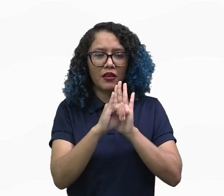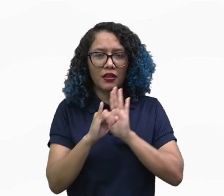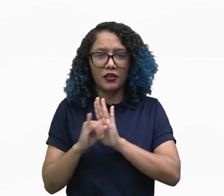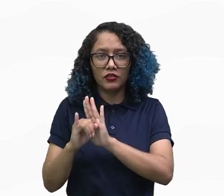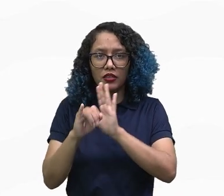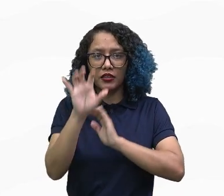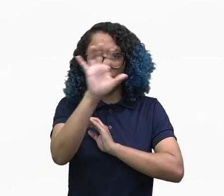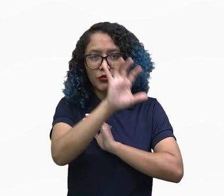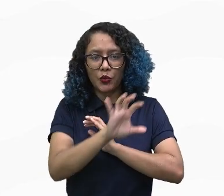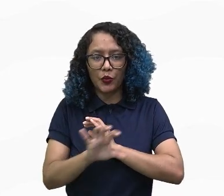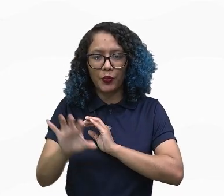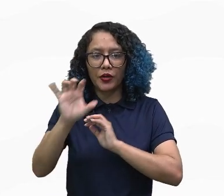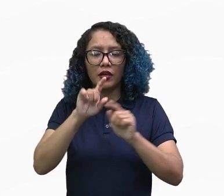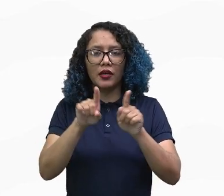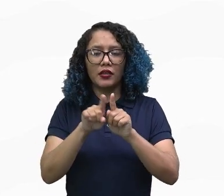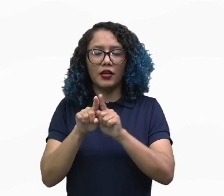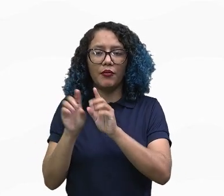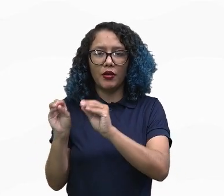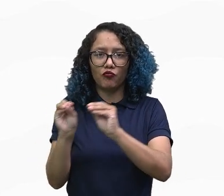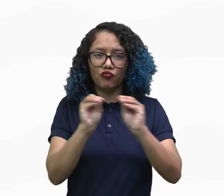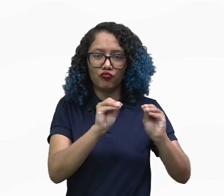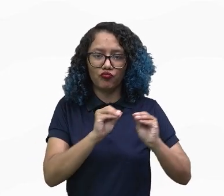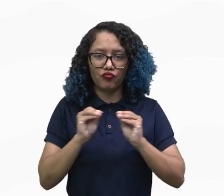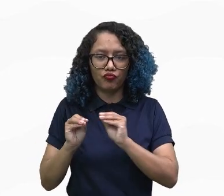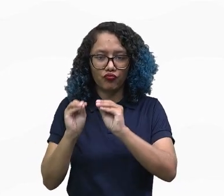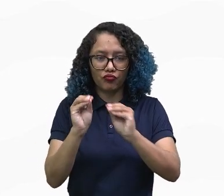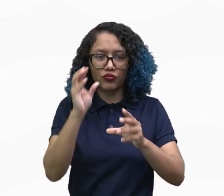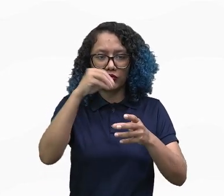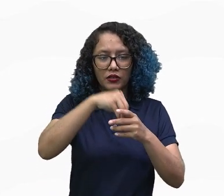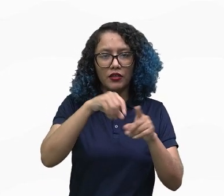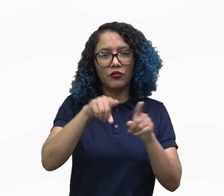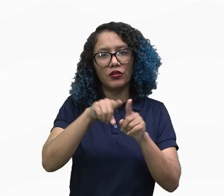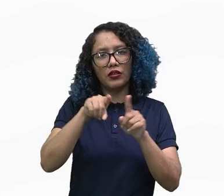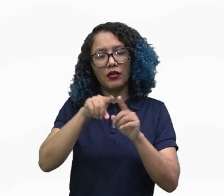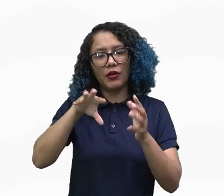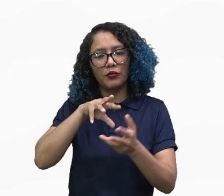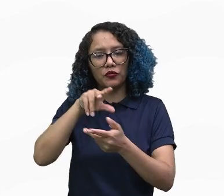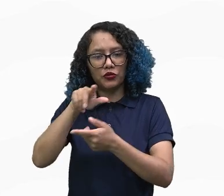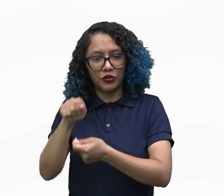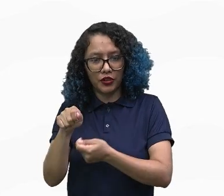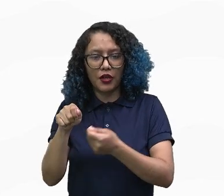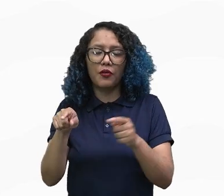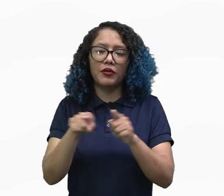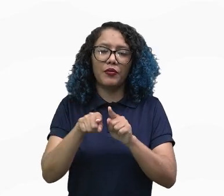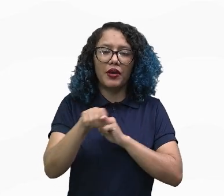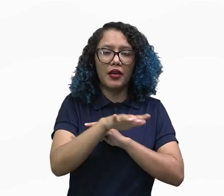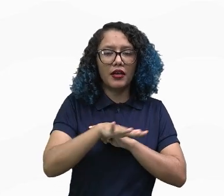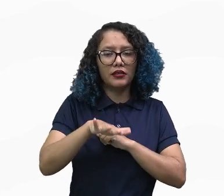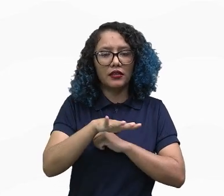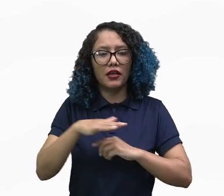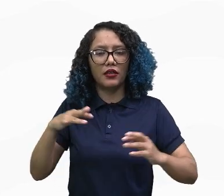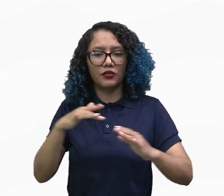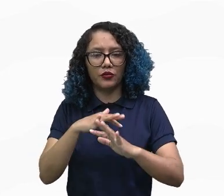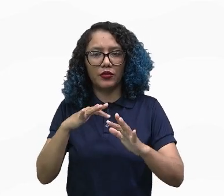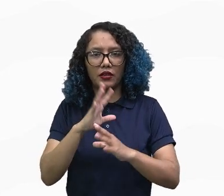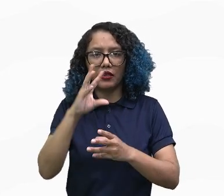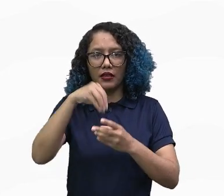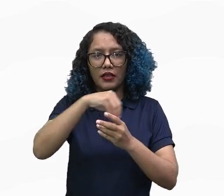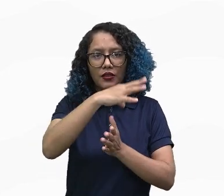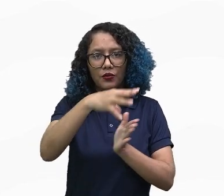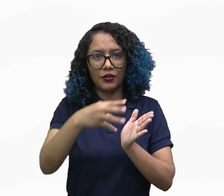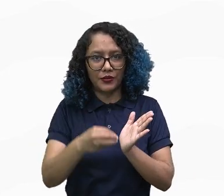identidades regionais, fluxos migratórios internos e internacionais e espaços urbanos